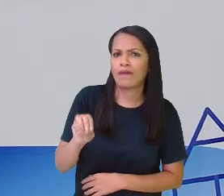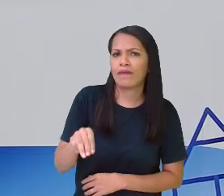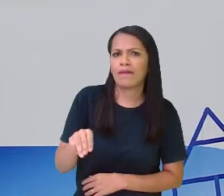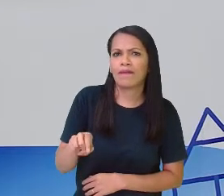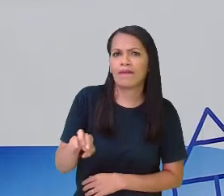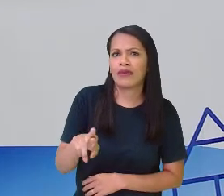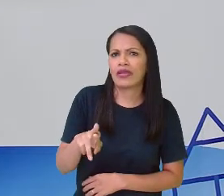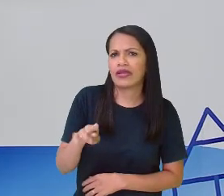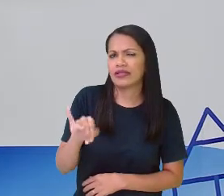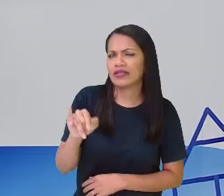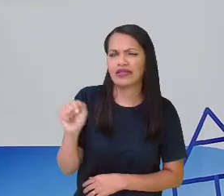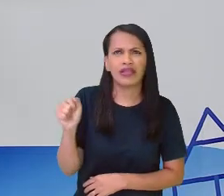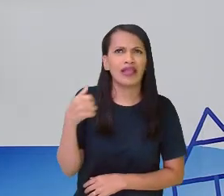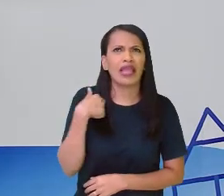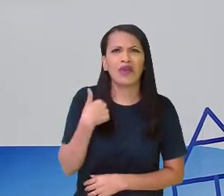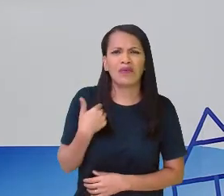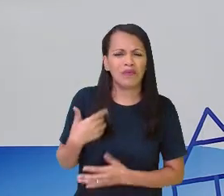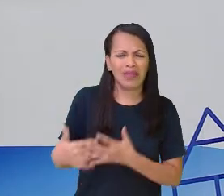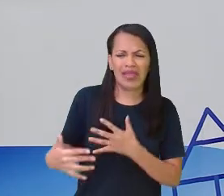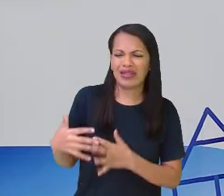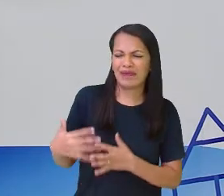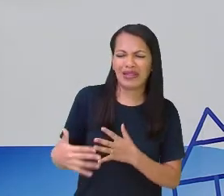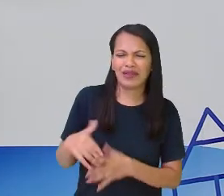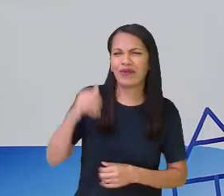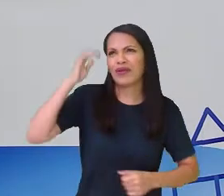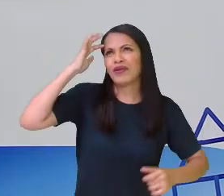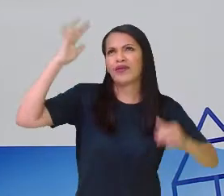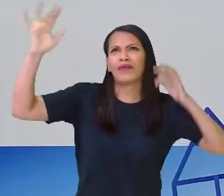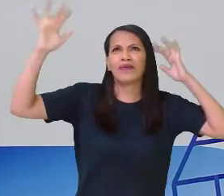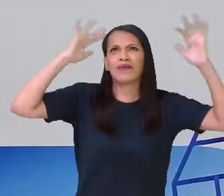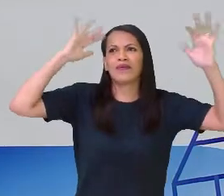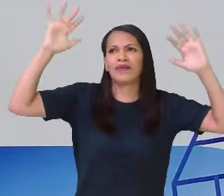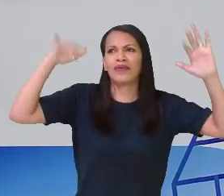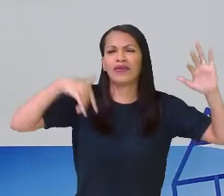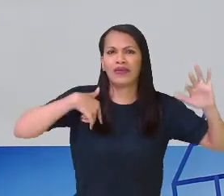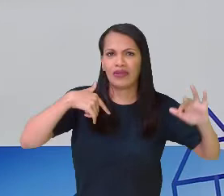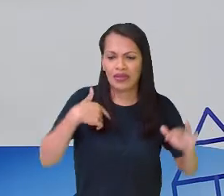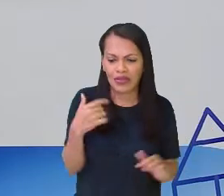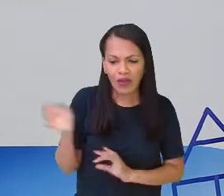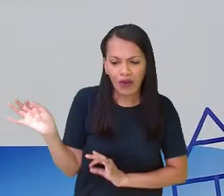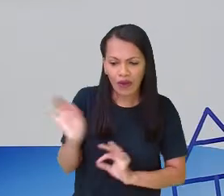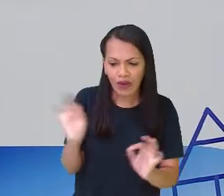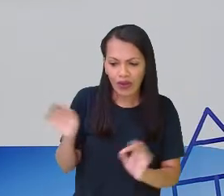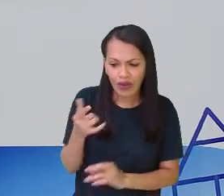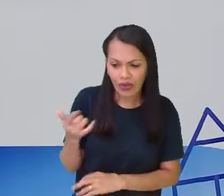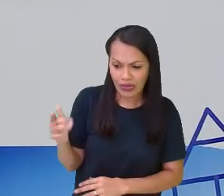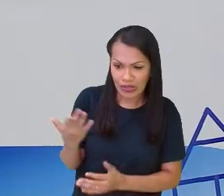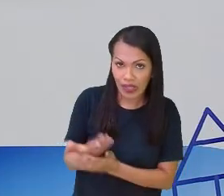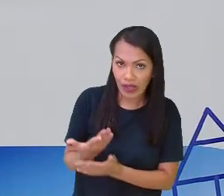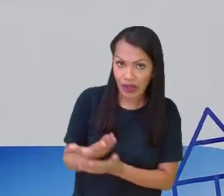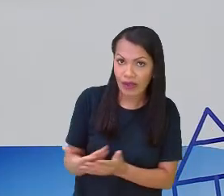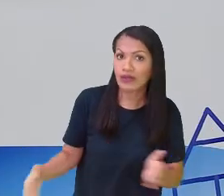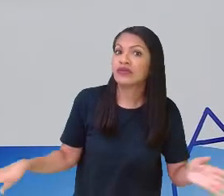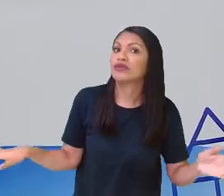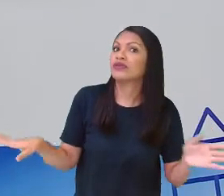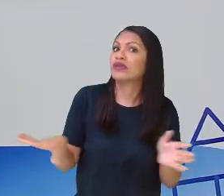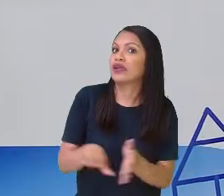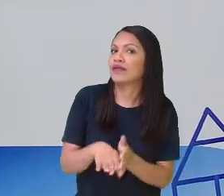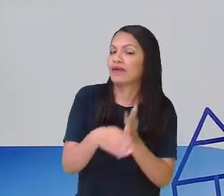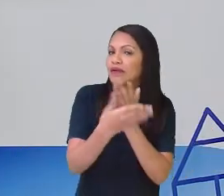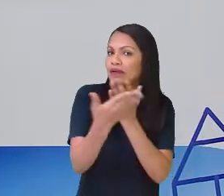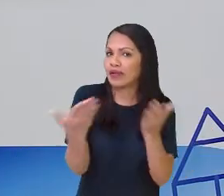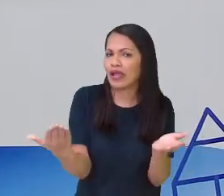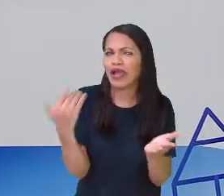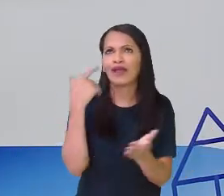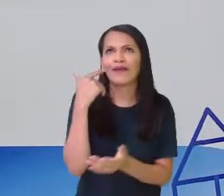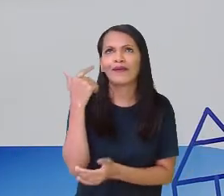e medidas. A professora viajou, estava aqui nos bastidores montando outra aula, que vai chegar em breve, e